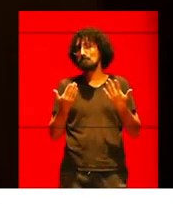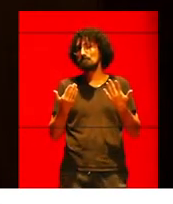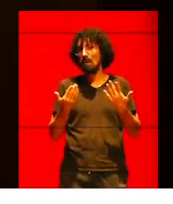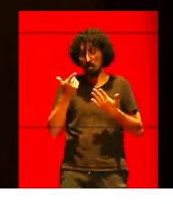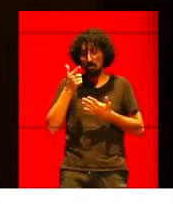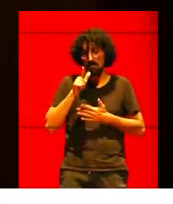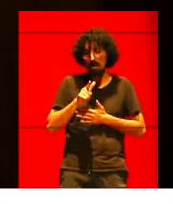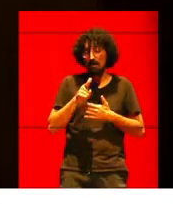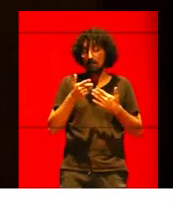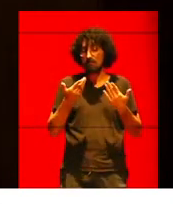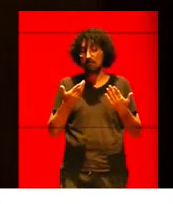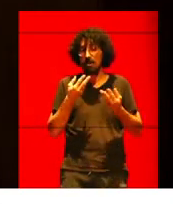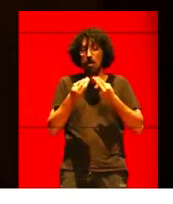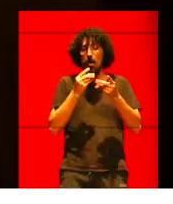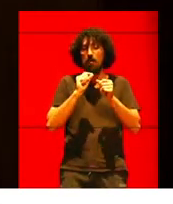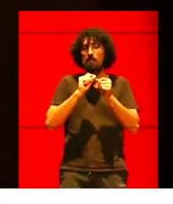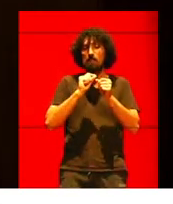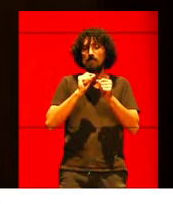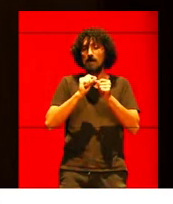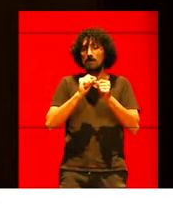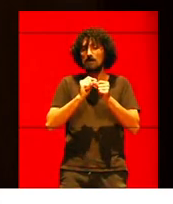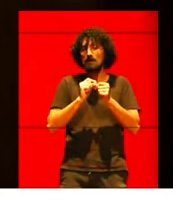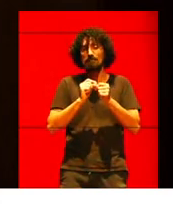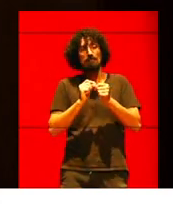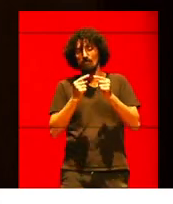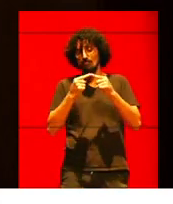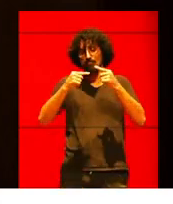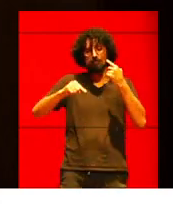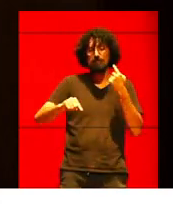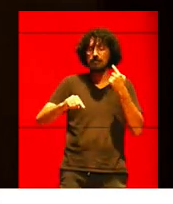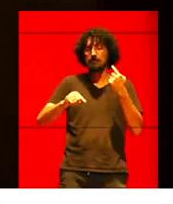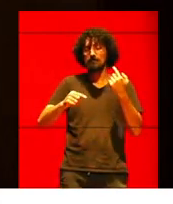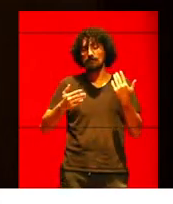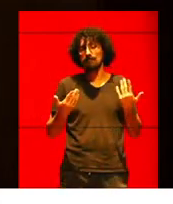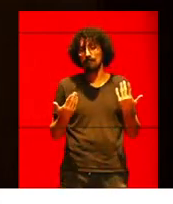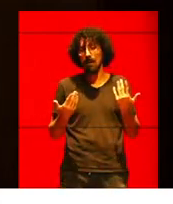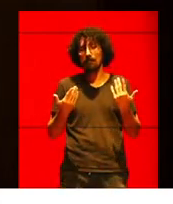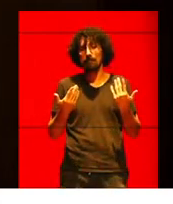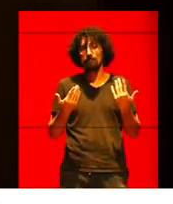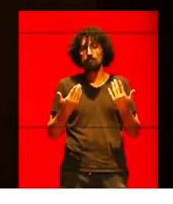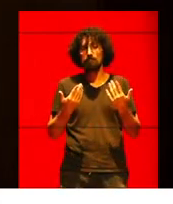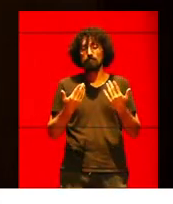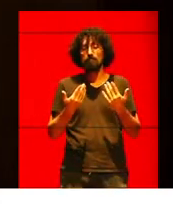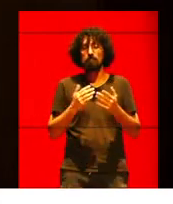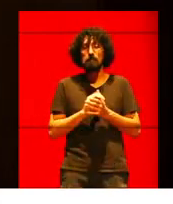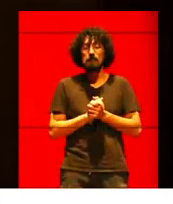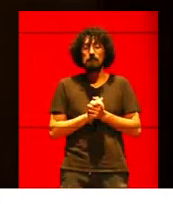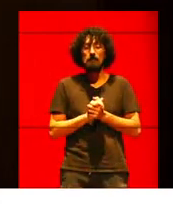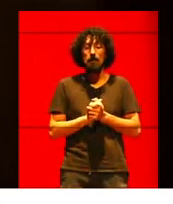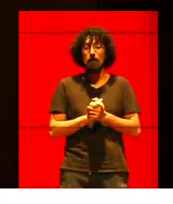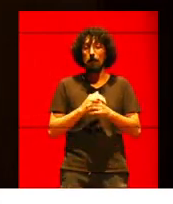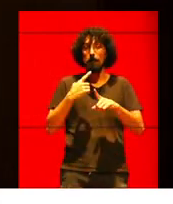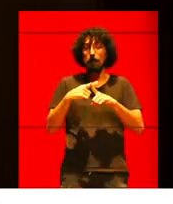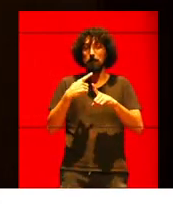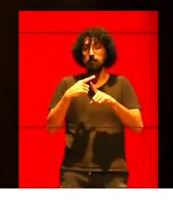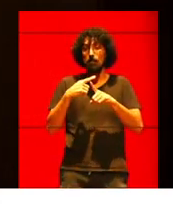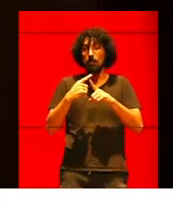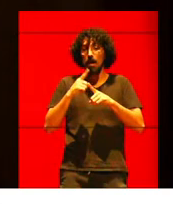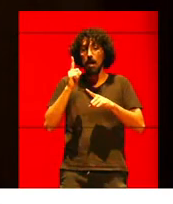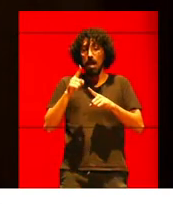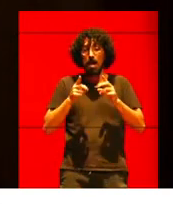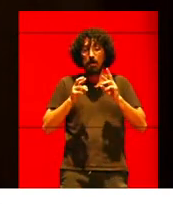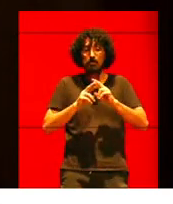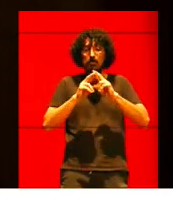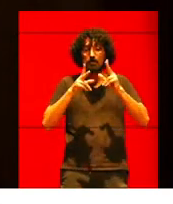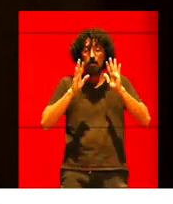Aí tu coloca lá, um dia Pedrinho estava dormindo e ele não queria acordar, porque ele achava que a